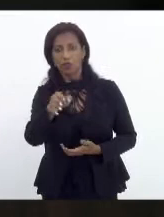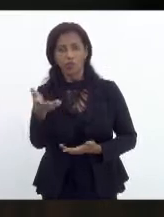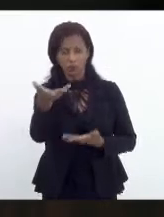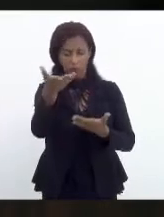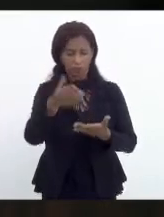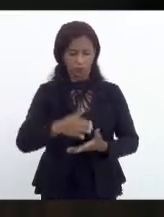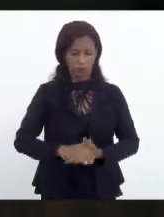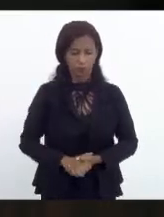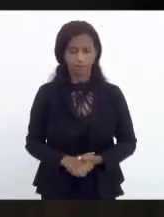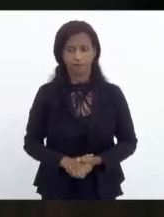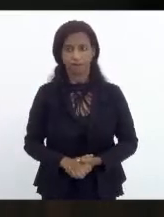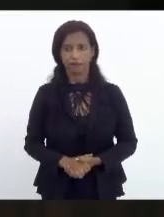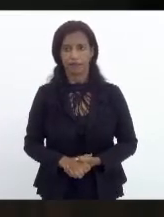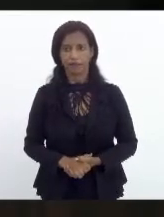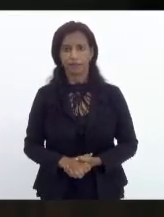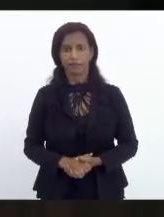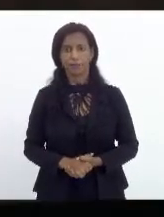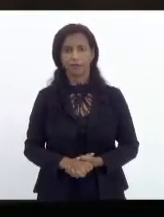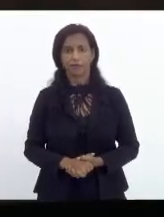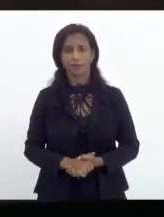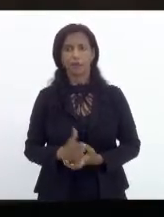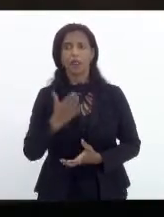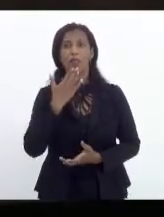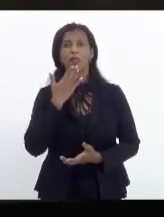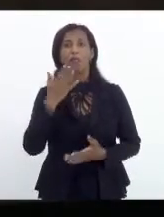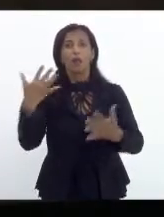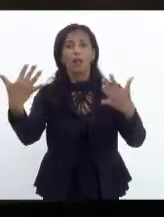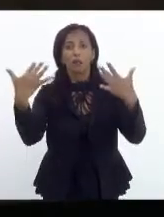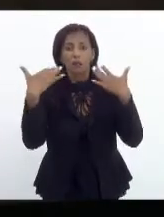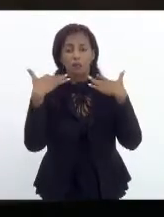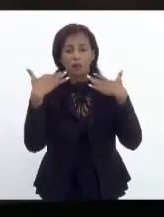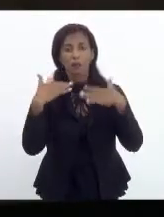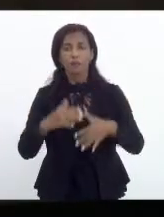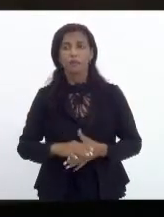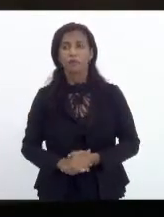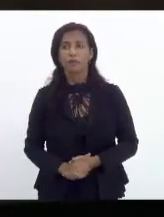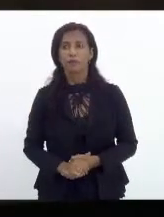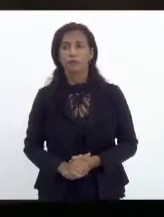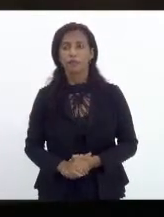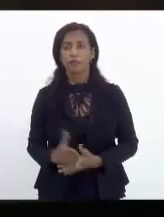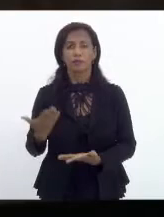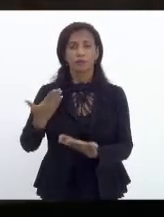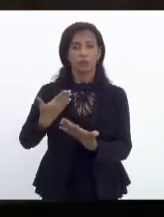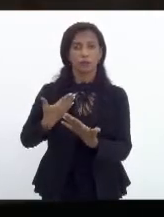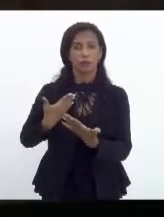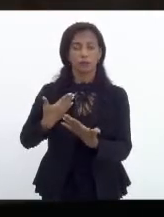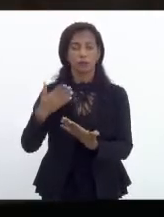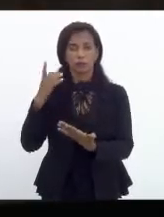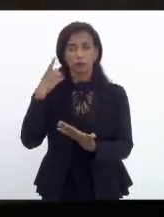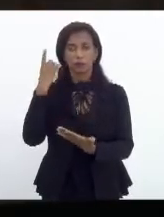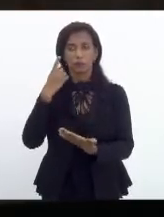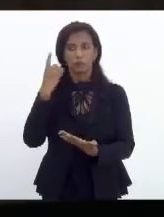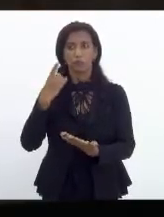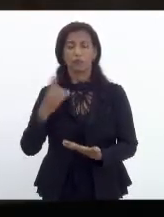deputado Marcos. Senhor presidente, eu queria pedir a atenção dos meus colegas.